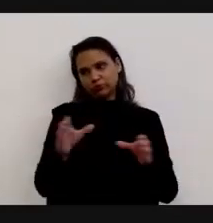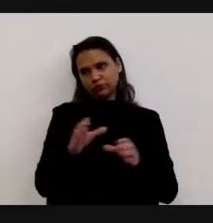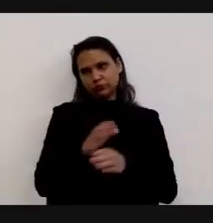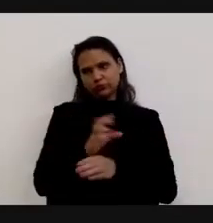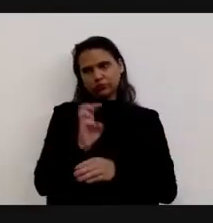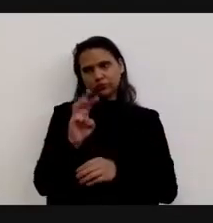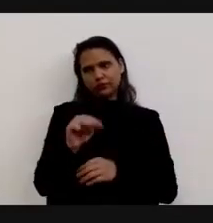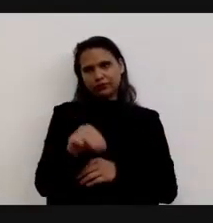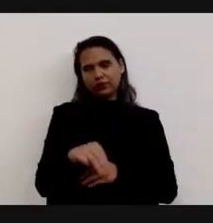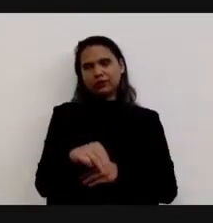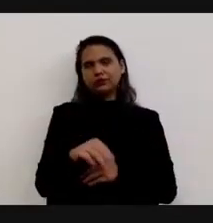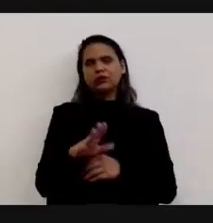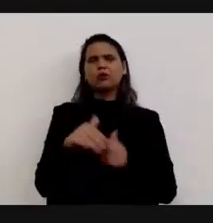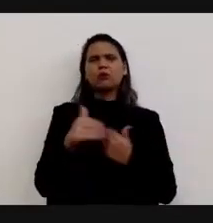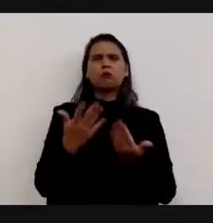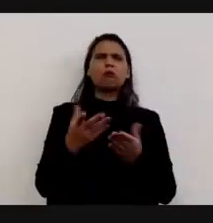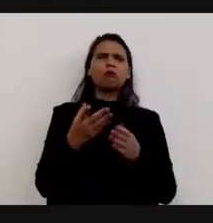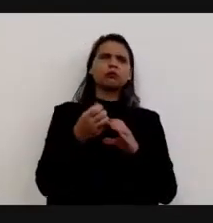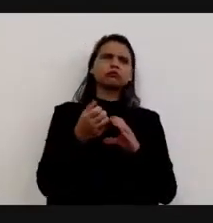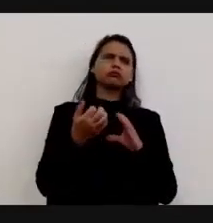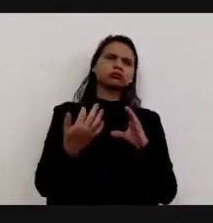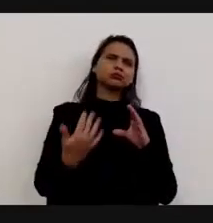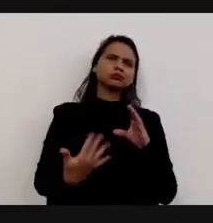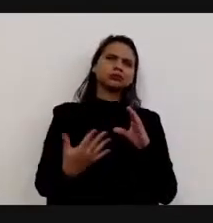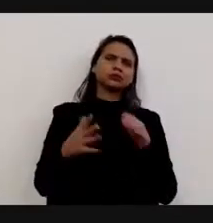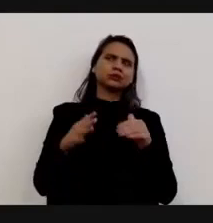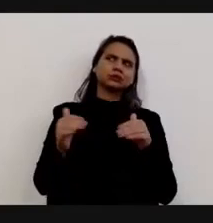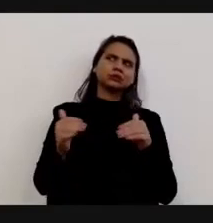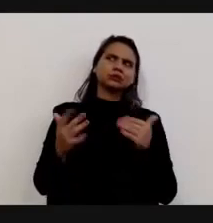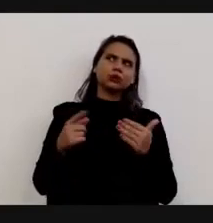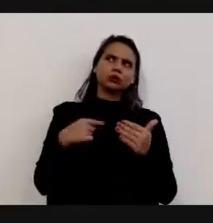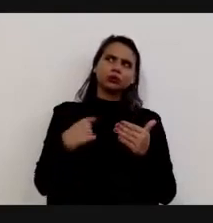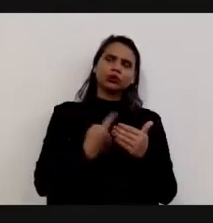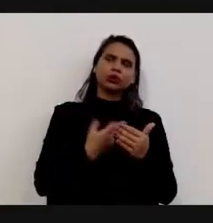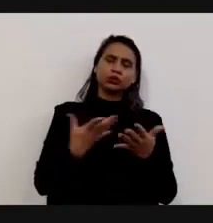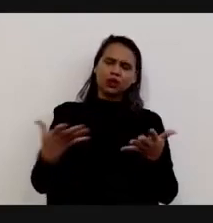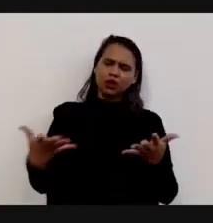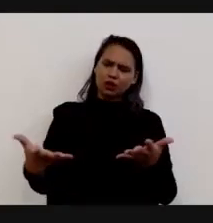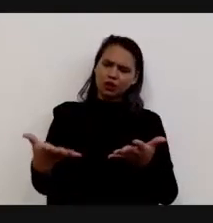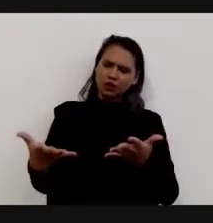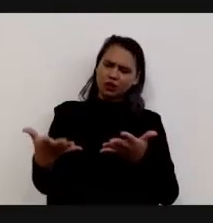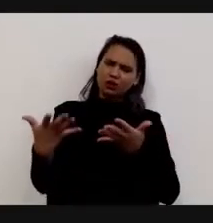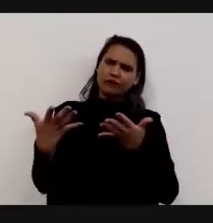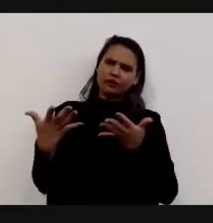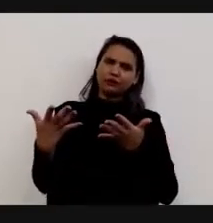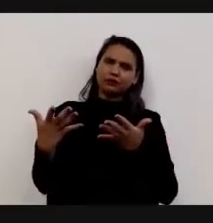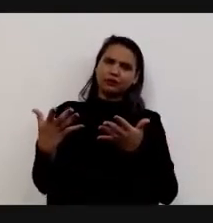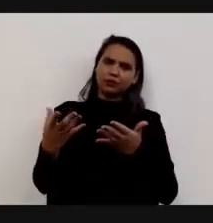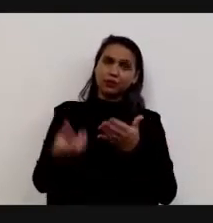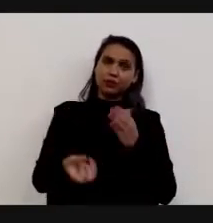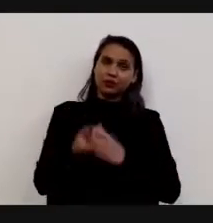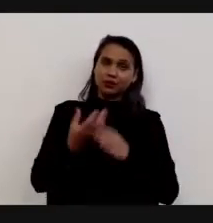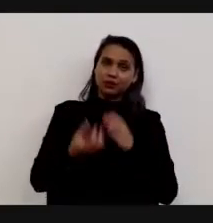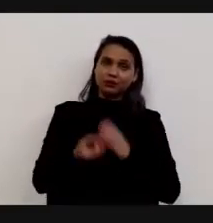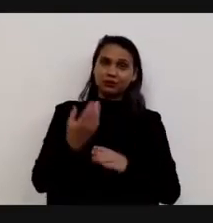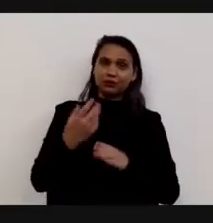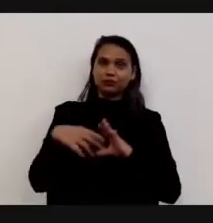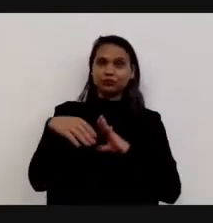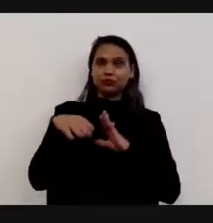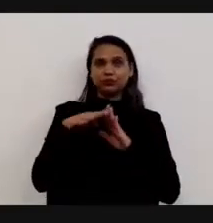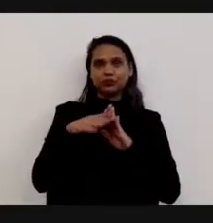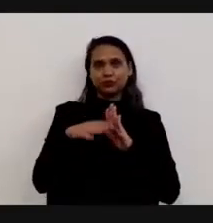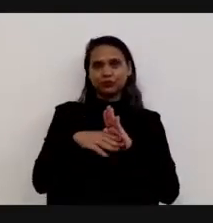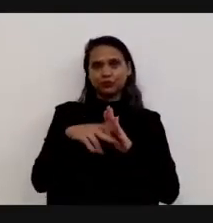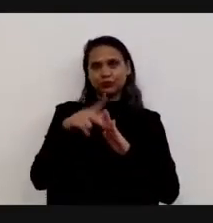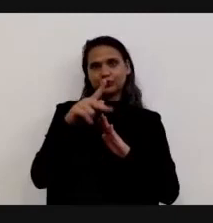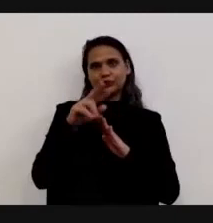finais, que é o seguinte: quais são os aspectos, então, que nós levantamos para a elaboração de um protocolo. Eu não estou propondo